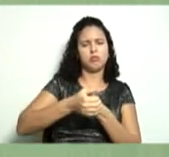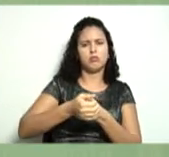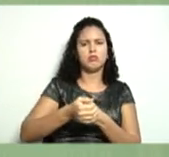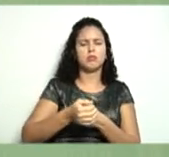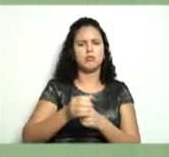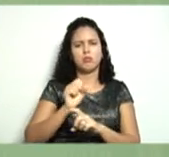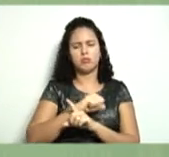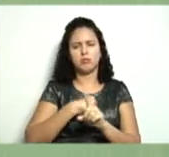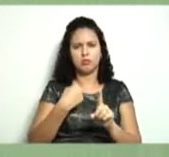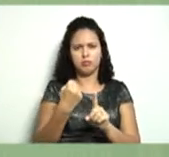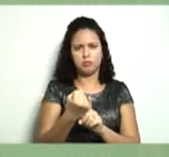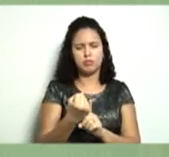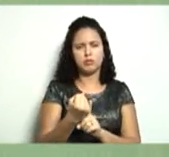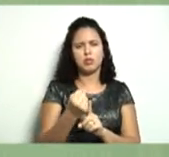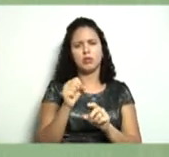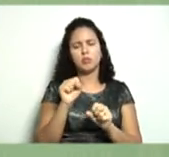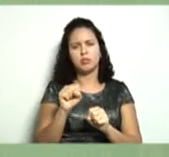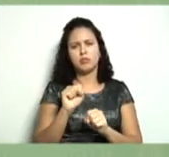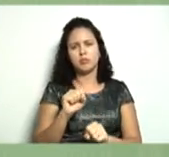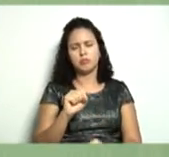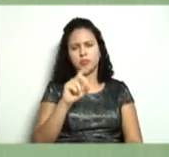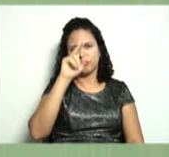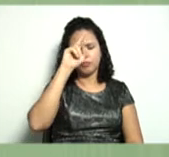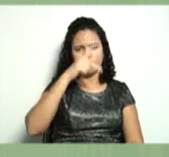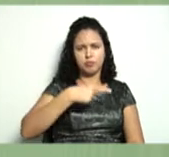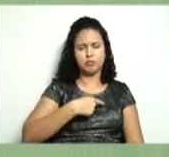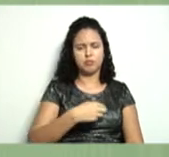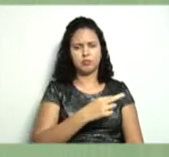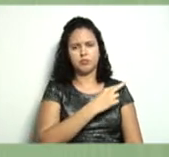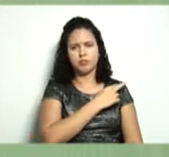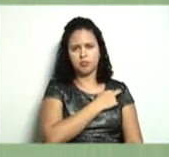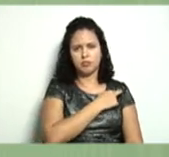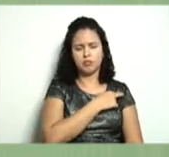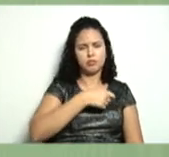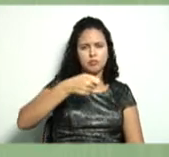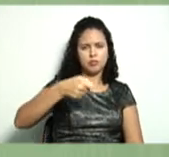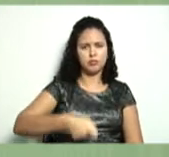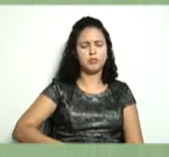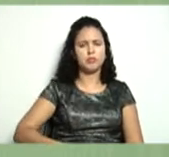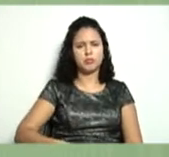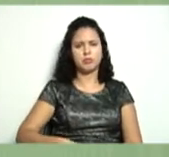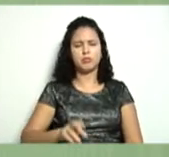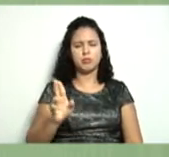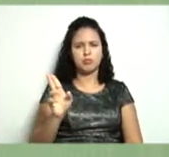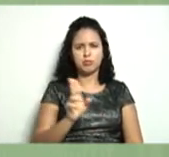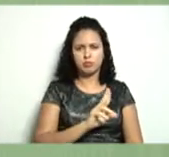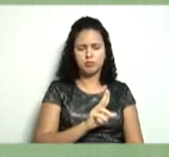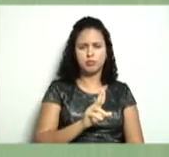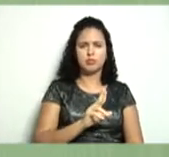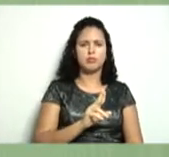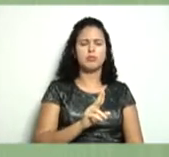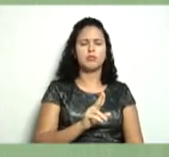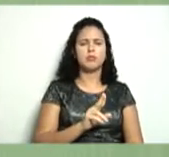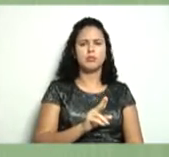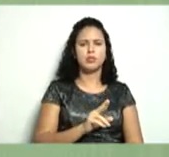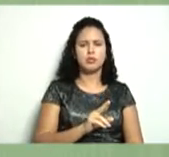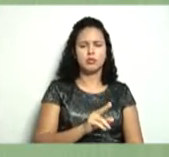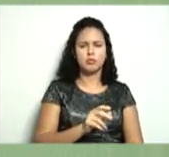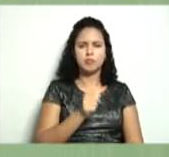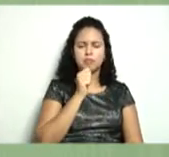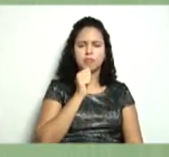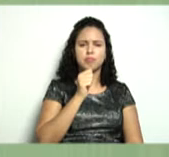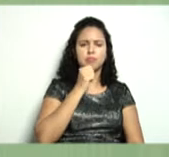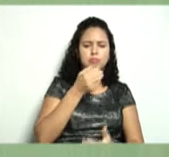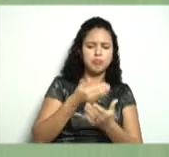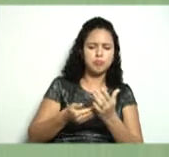sociedade podem ser declarados pessoalmente responsáveis pelas obrigações em nome dela contraídas, sem prejuízo